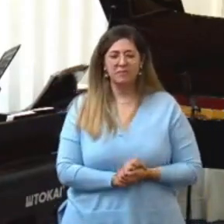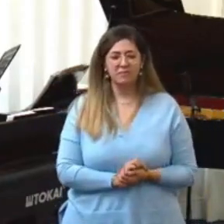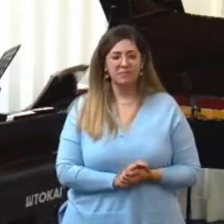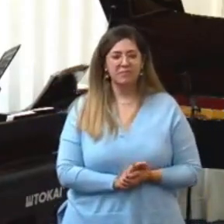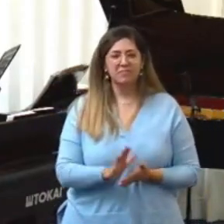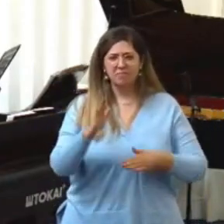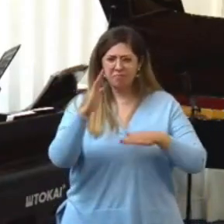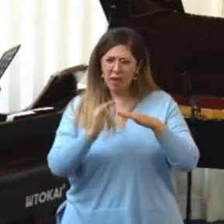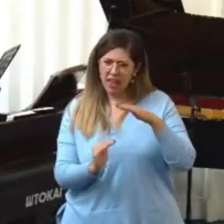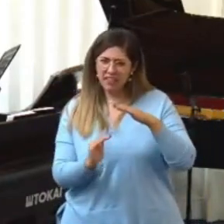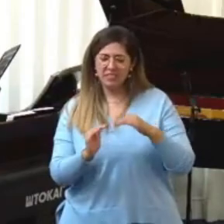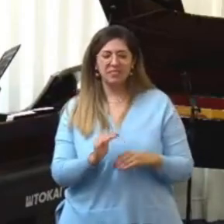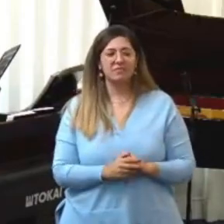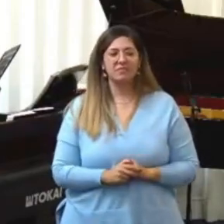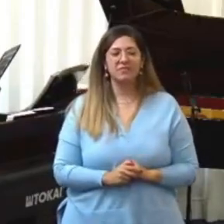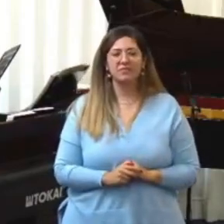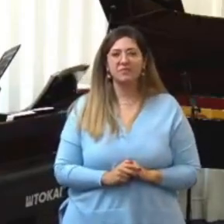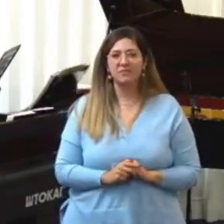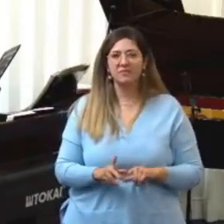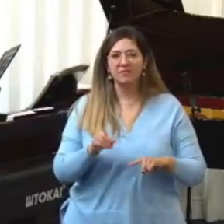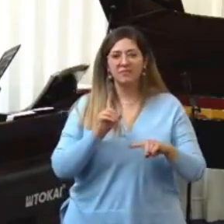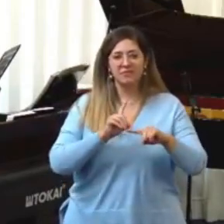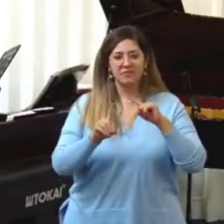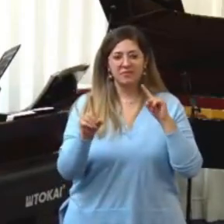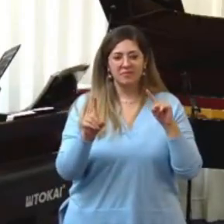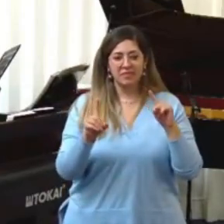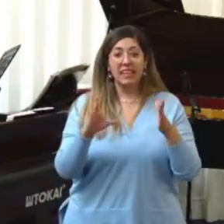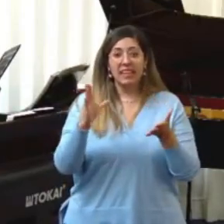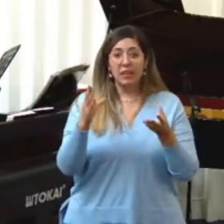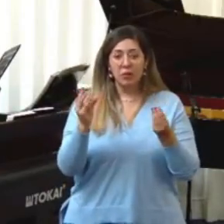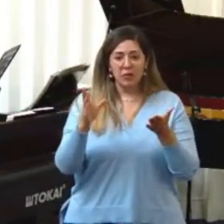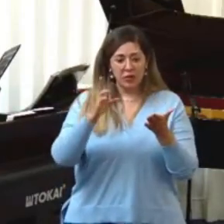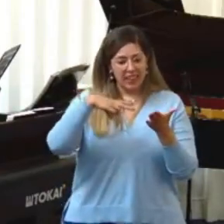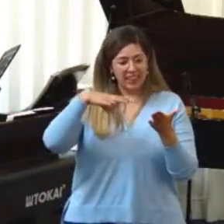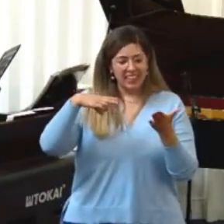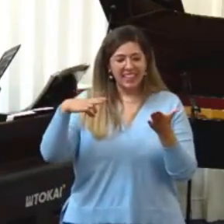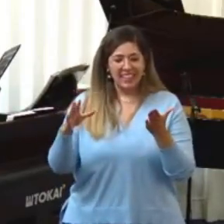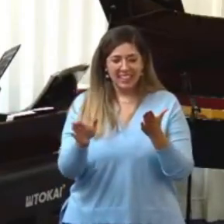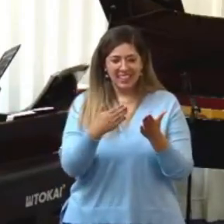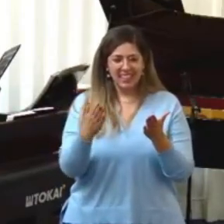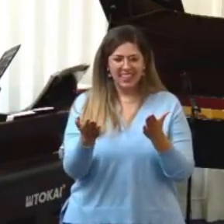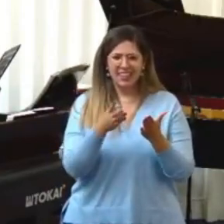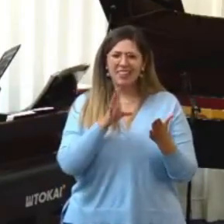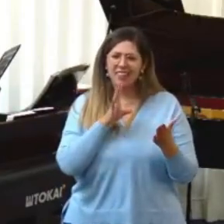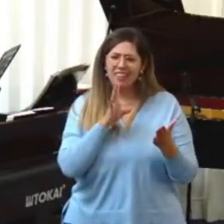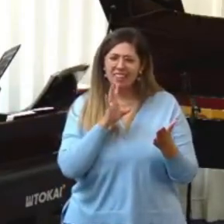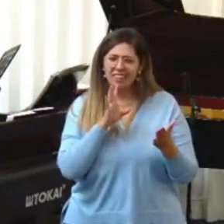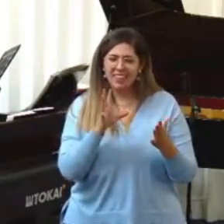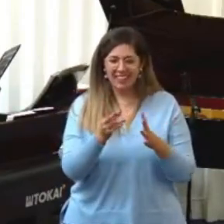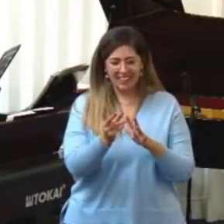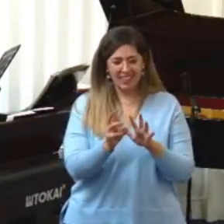agora menos, mas li muito sobre Wolverine, por exemplo.